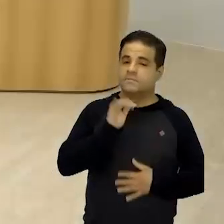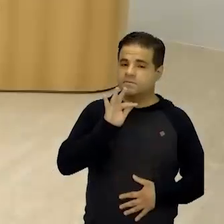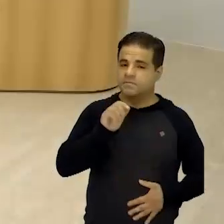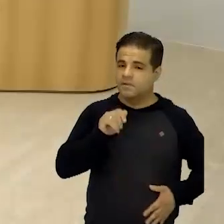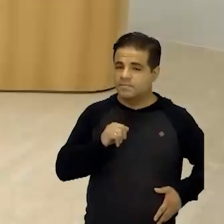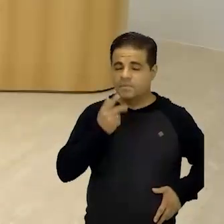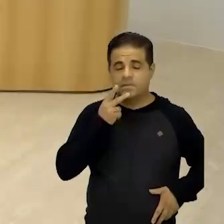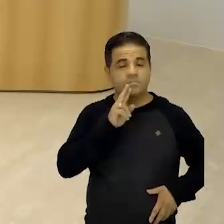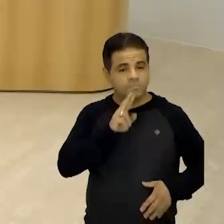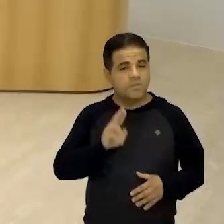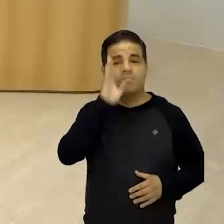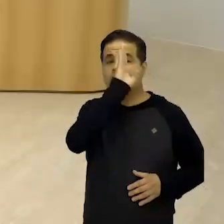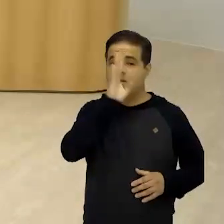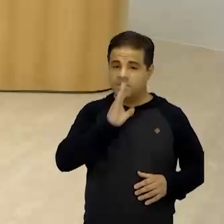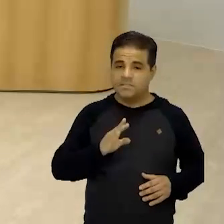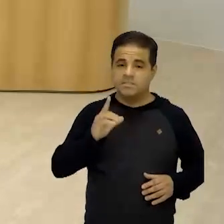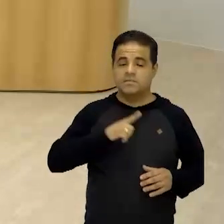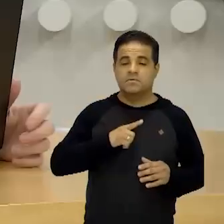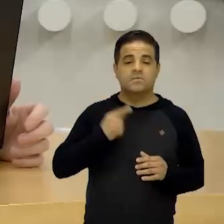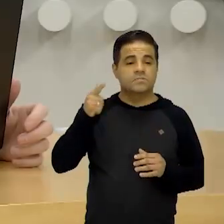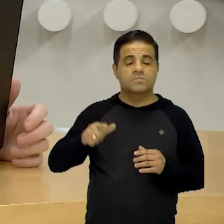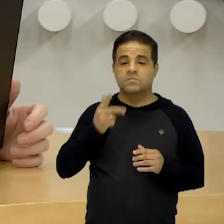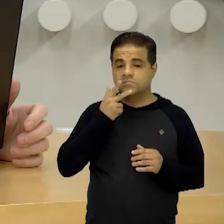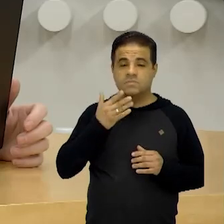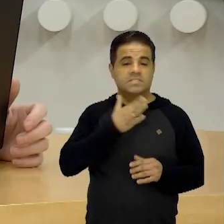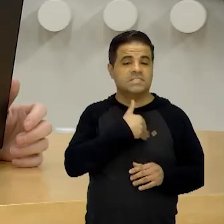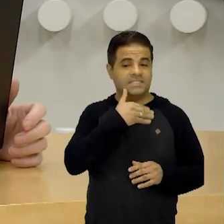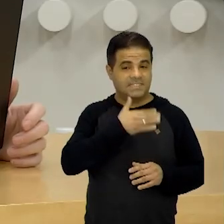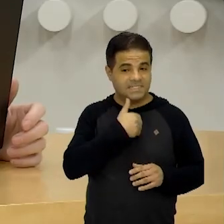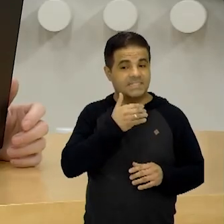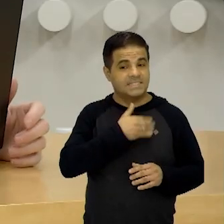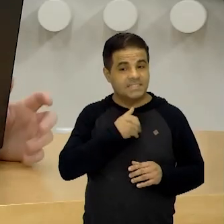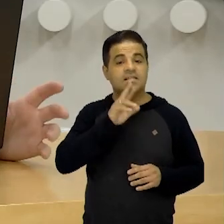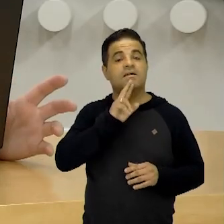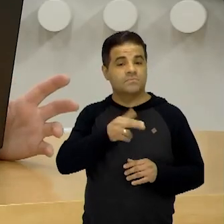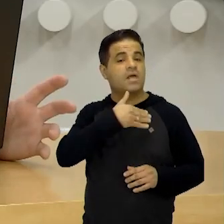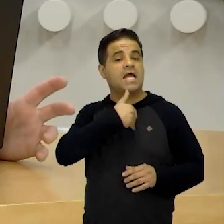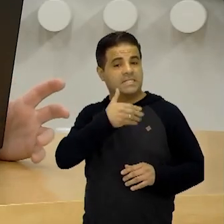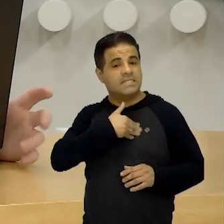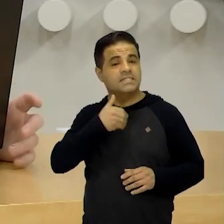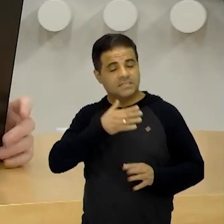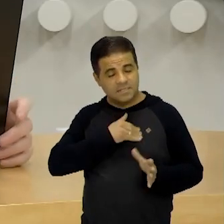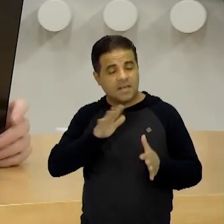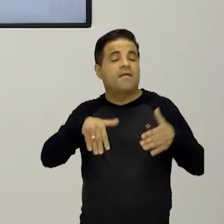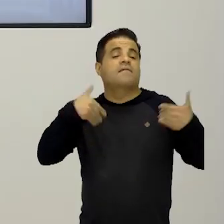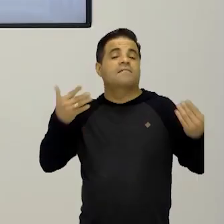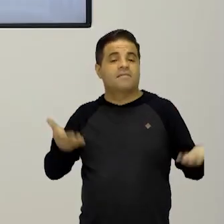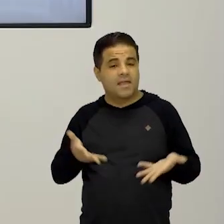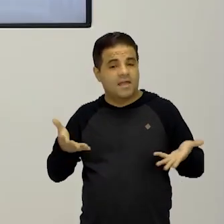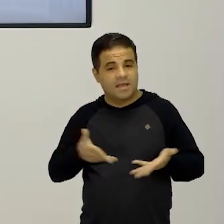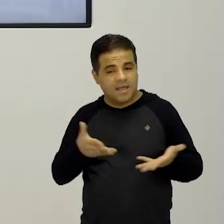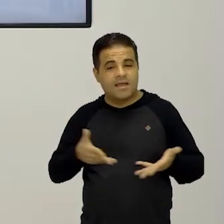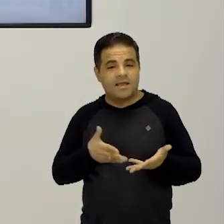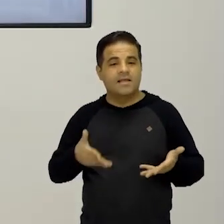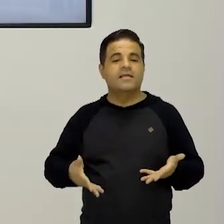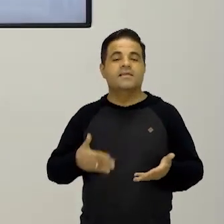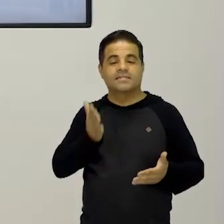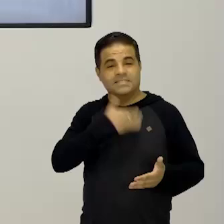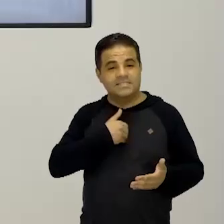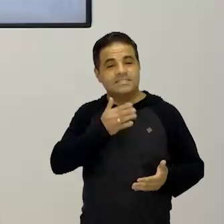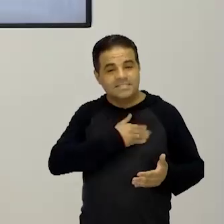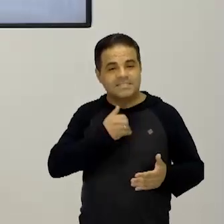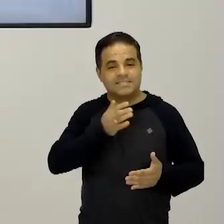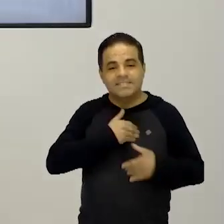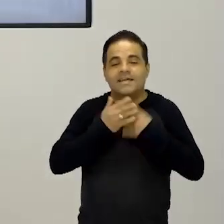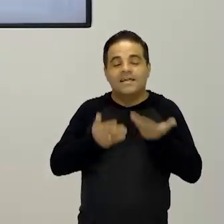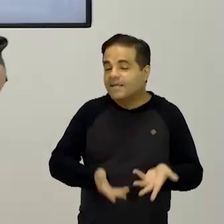responderam Brasil, mas Brasil. a Gemima respondeu Argentina. Argentina. Uhum. Então, e aí? E agora, né? Agora. The Argentinians or